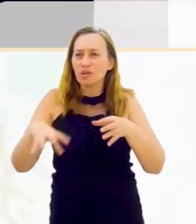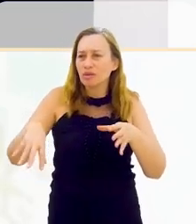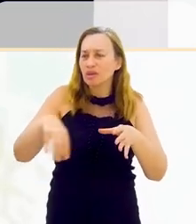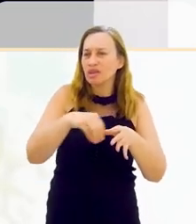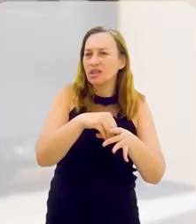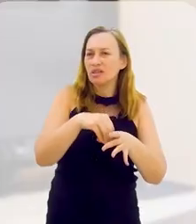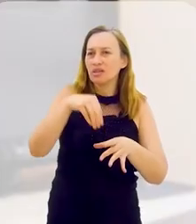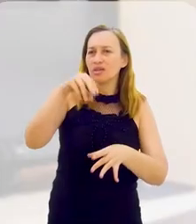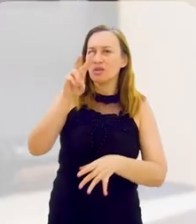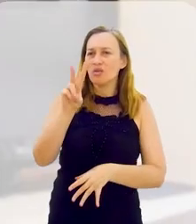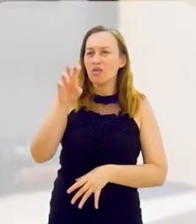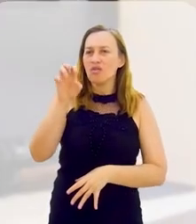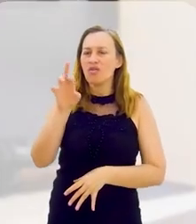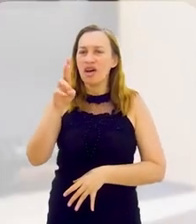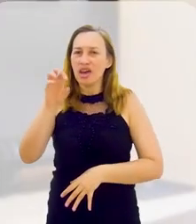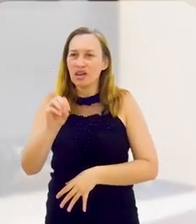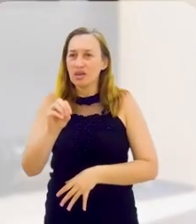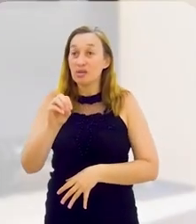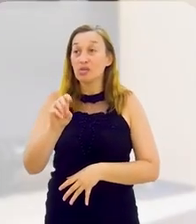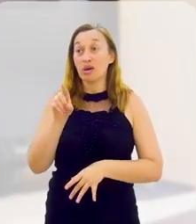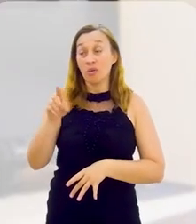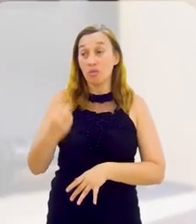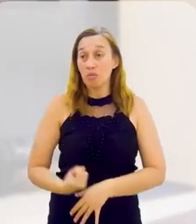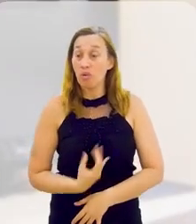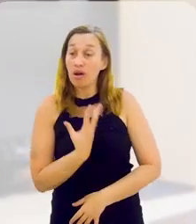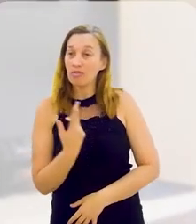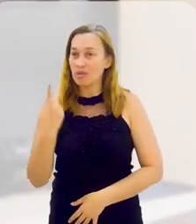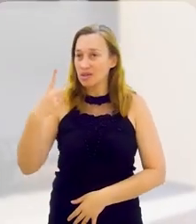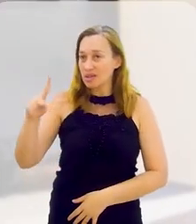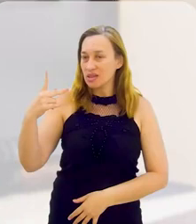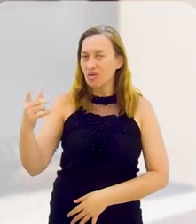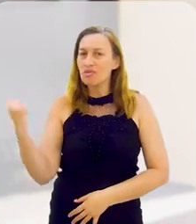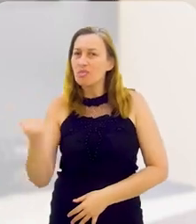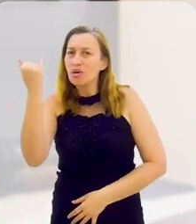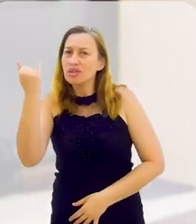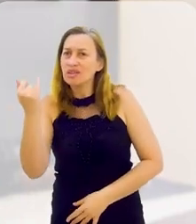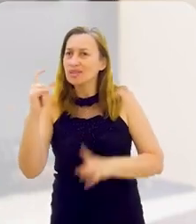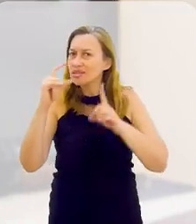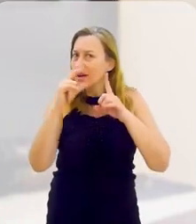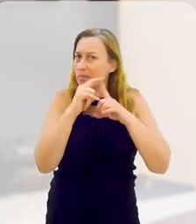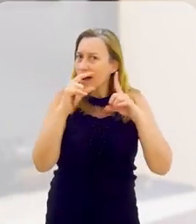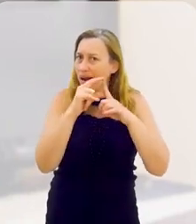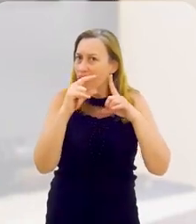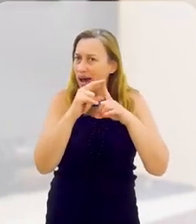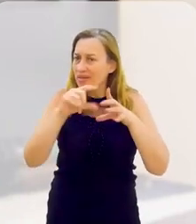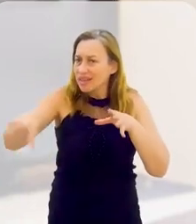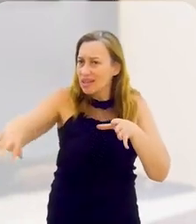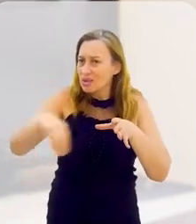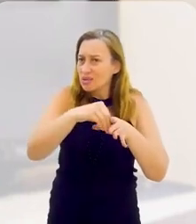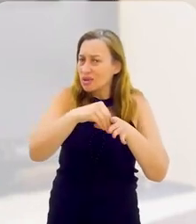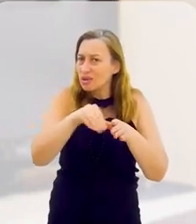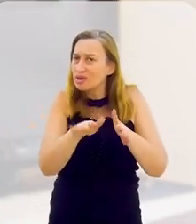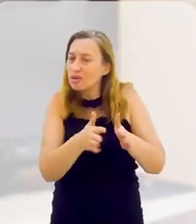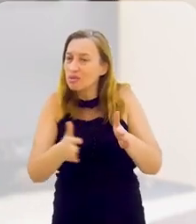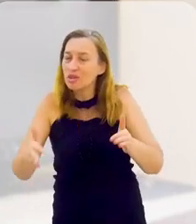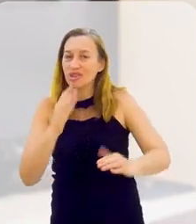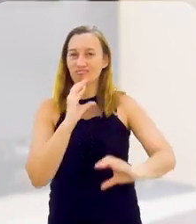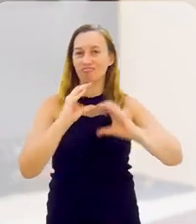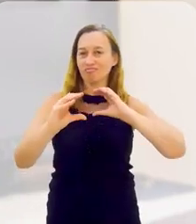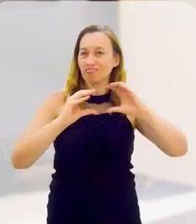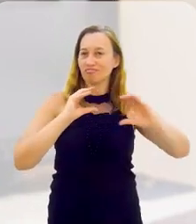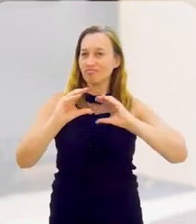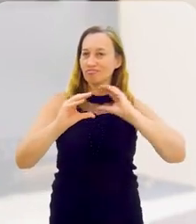versos. Esse é um trecho de um poema seu que fala sobre a importância da palavra. E a palavra está inserida no processo